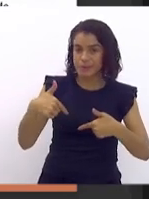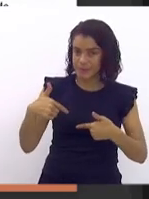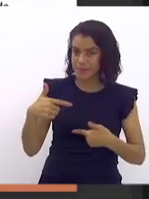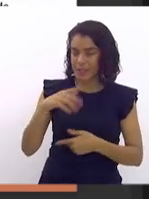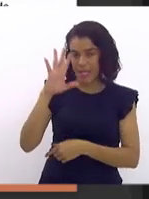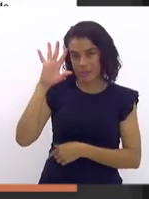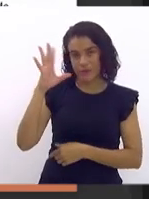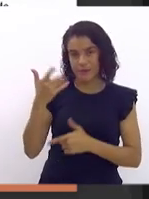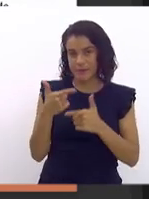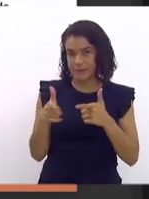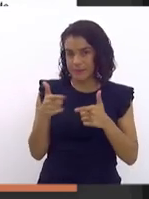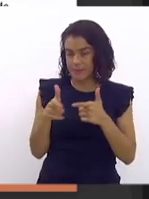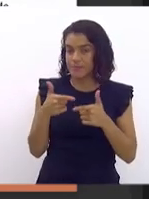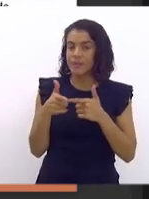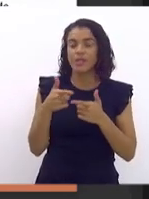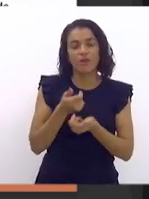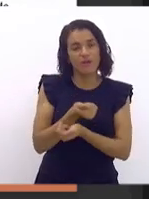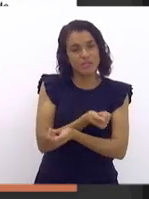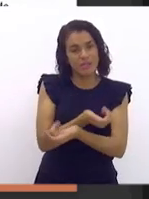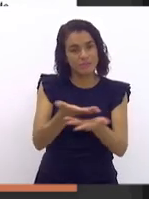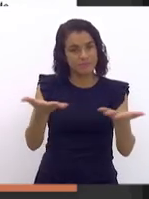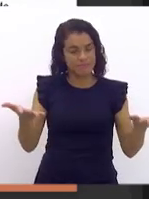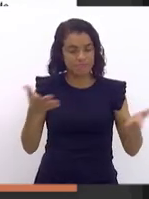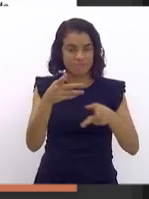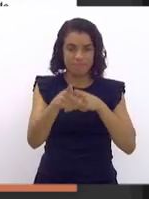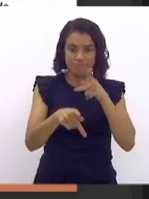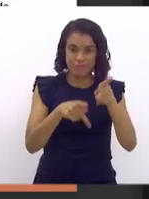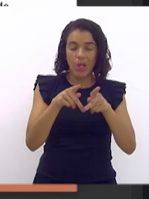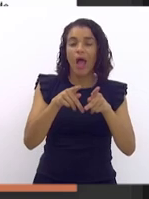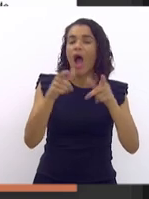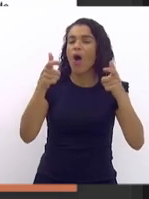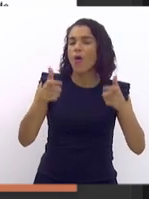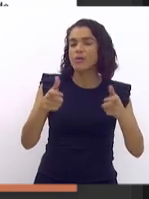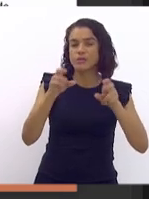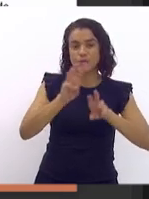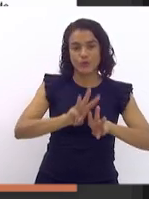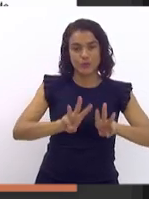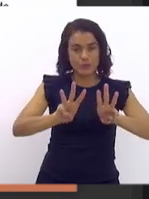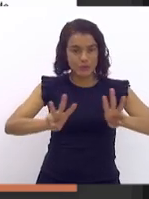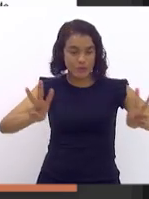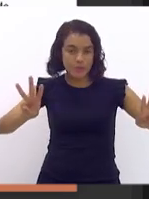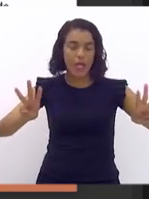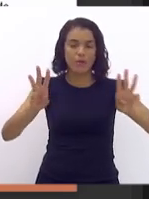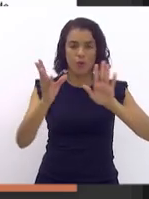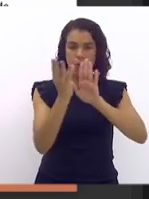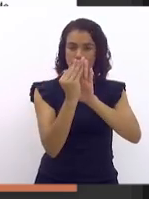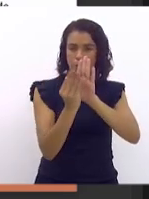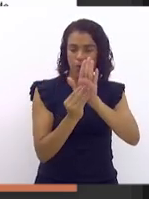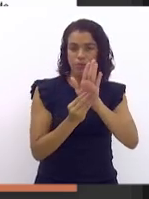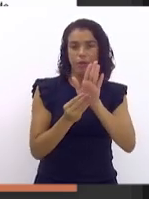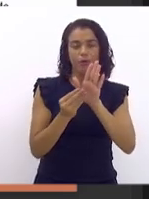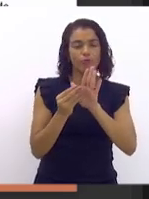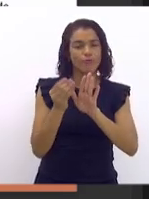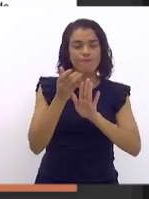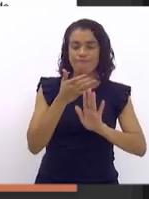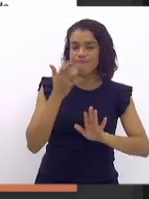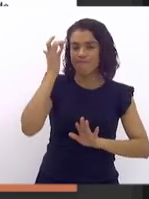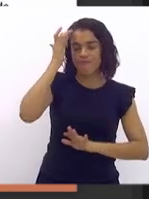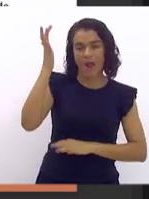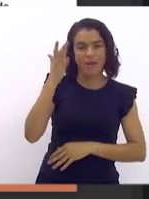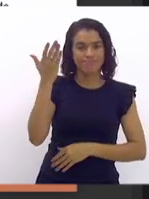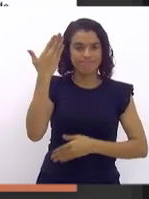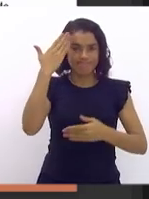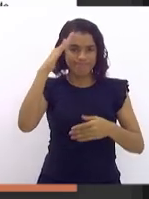esse mapa, ele vai ser disponibilizado ao público num site, com um conteúdo bastante acessível ao público, que é o